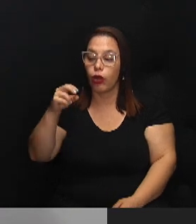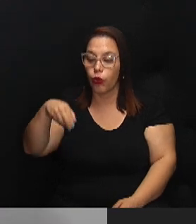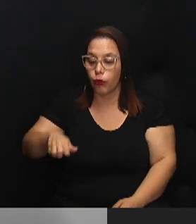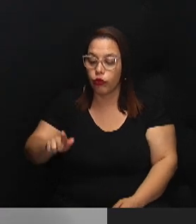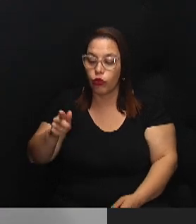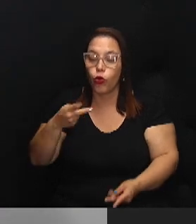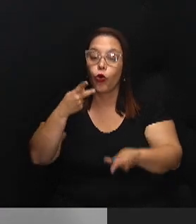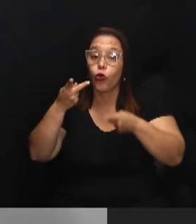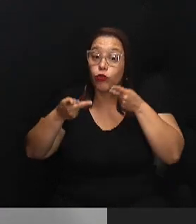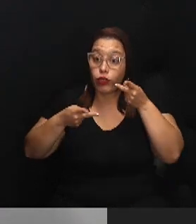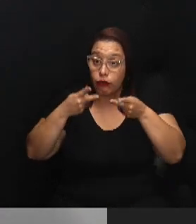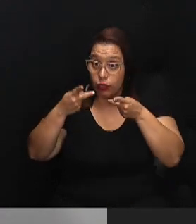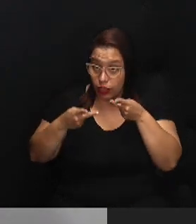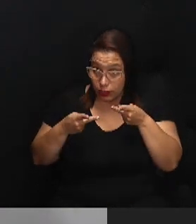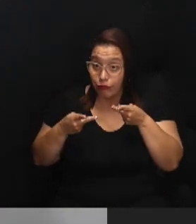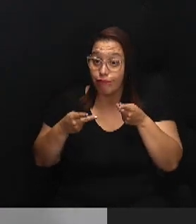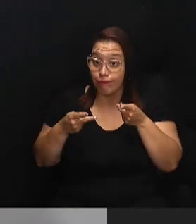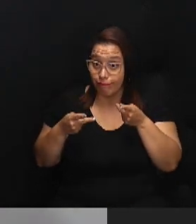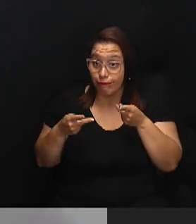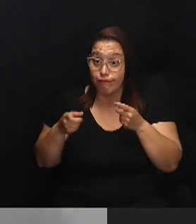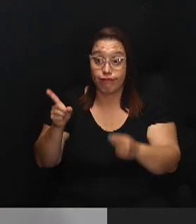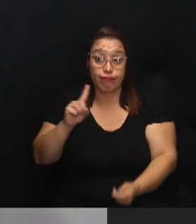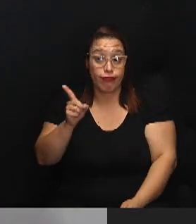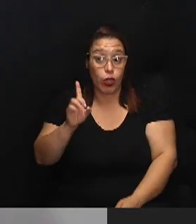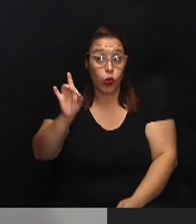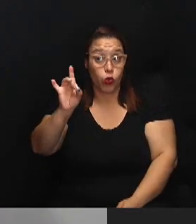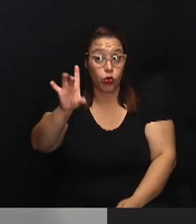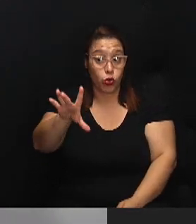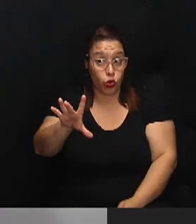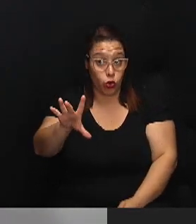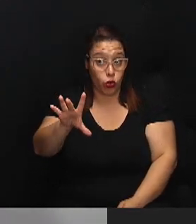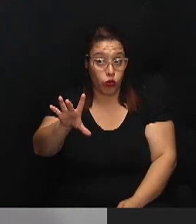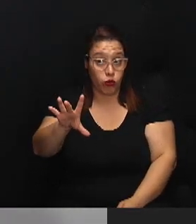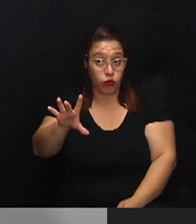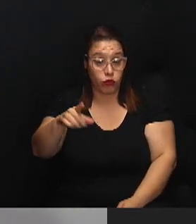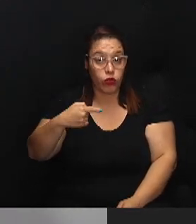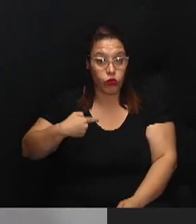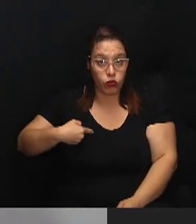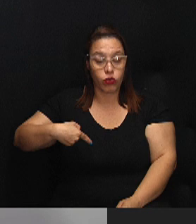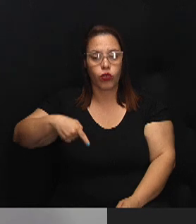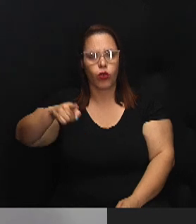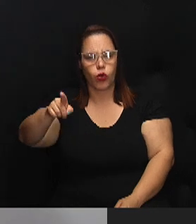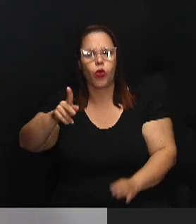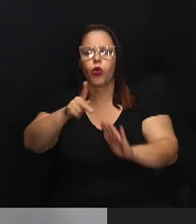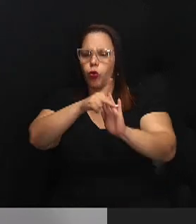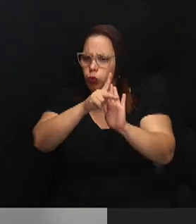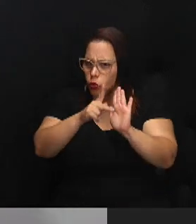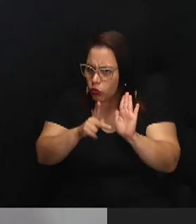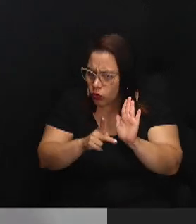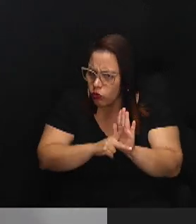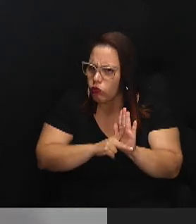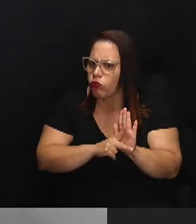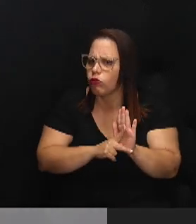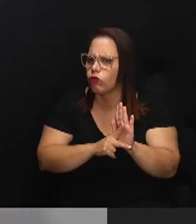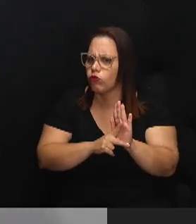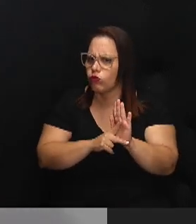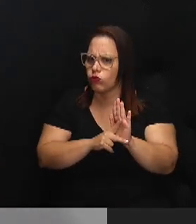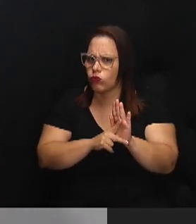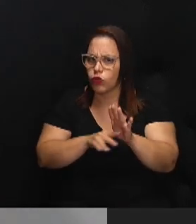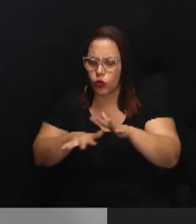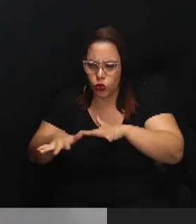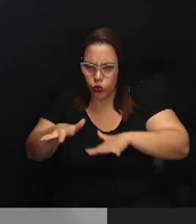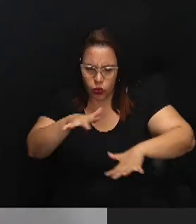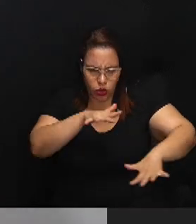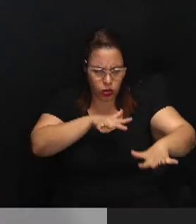falado sobre a prematuridade. E não só isso, né, a gente tem ido aí com projetos, né,